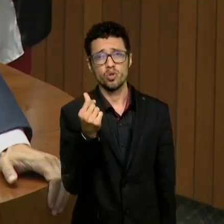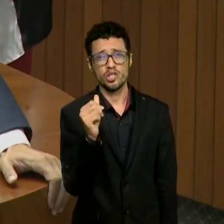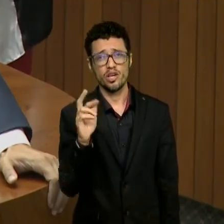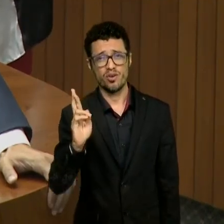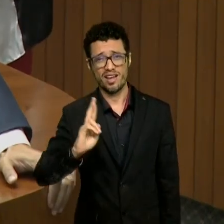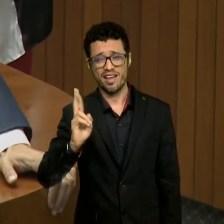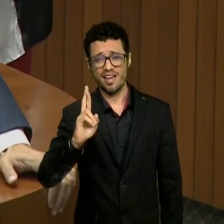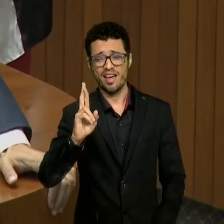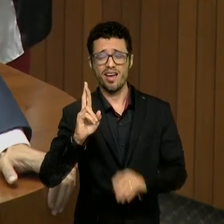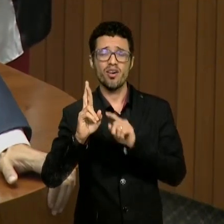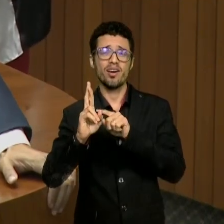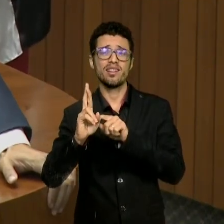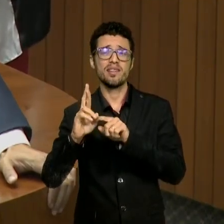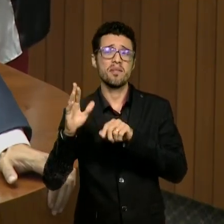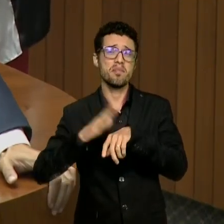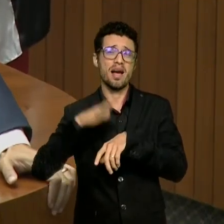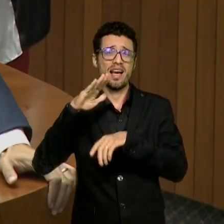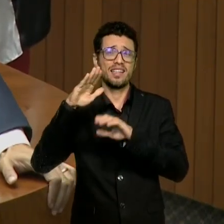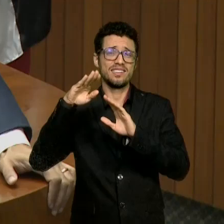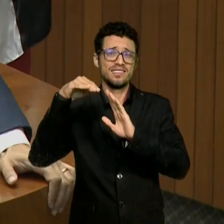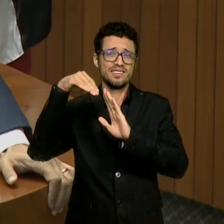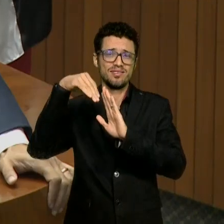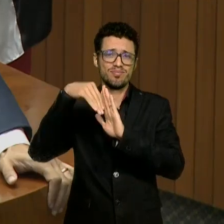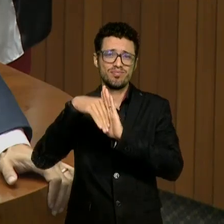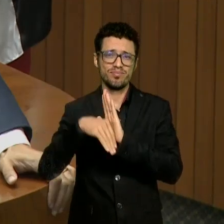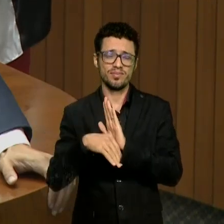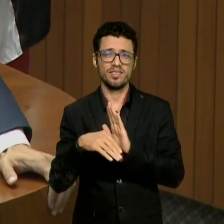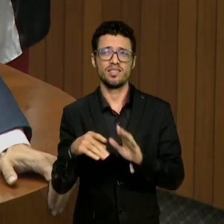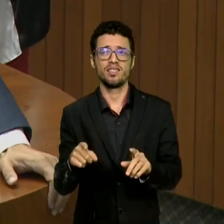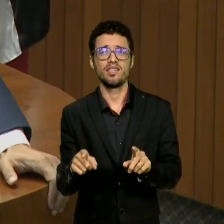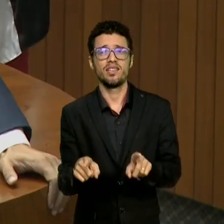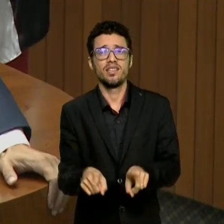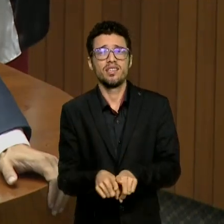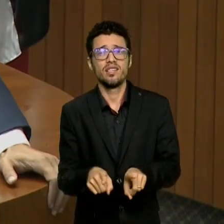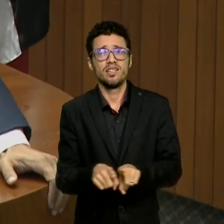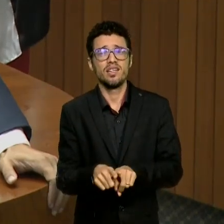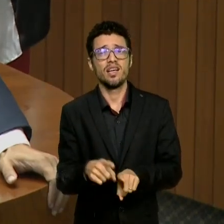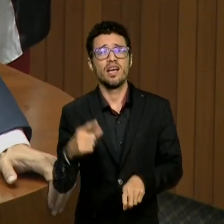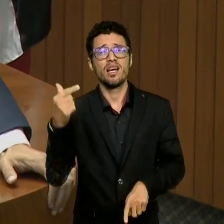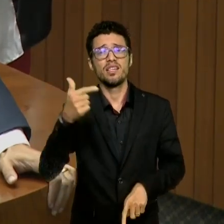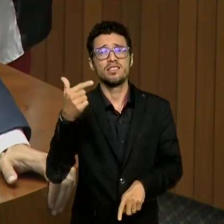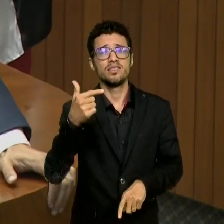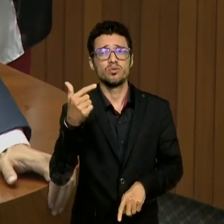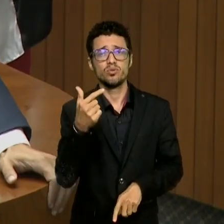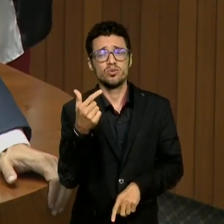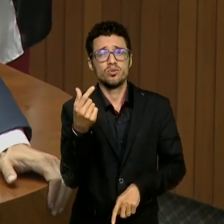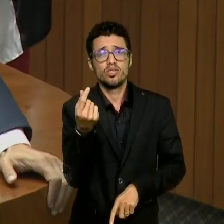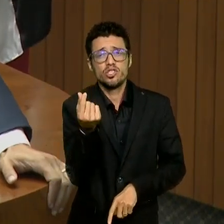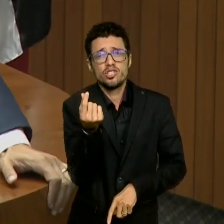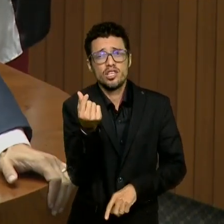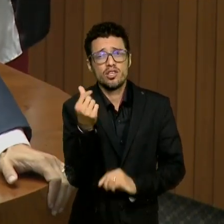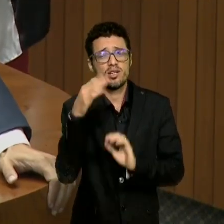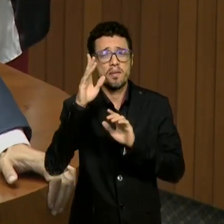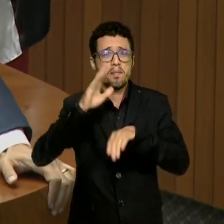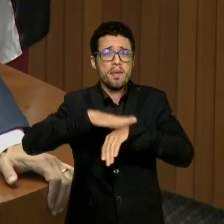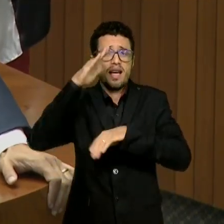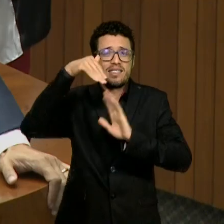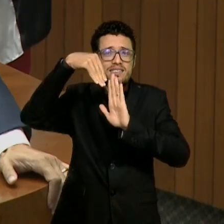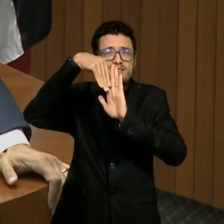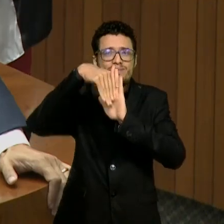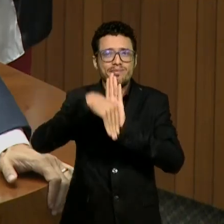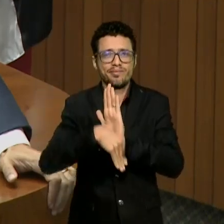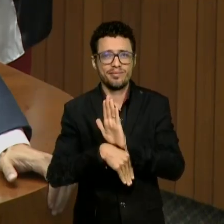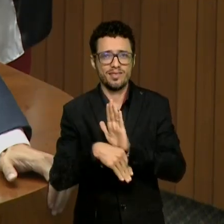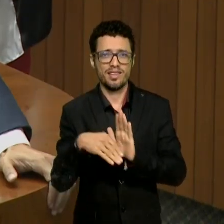É a segunda moeda no mundo que mais se desvalorizou. Para quem isso é bom? Para mim, para o senhor, não. não é bom para